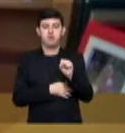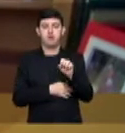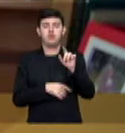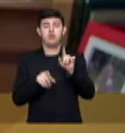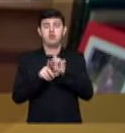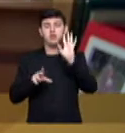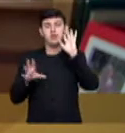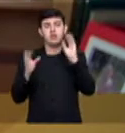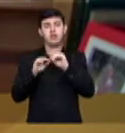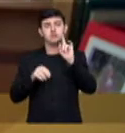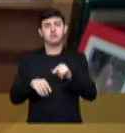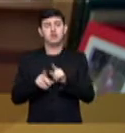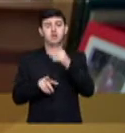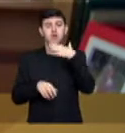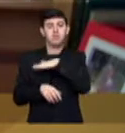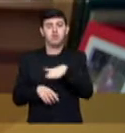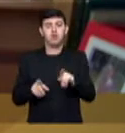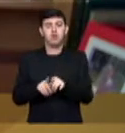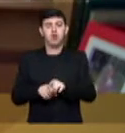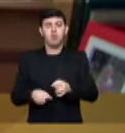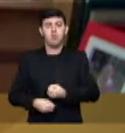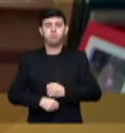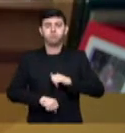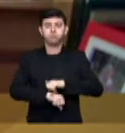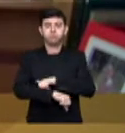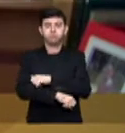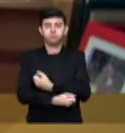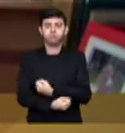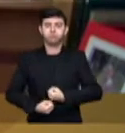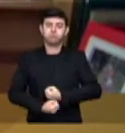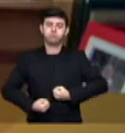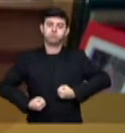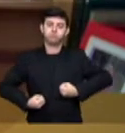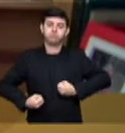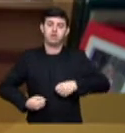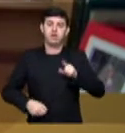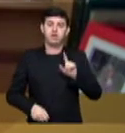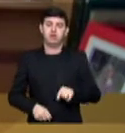a obesidade infantil como uma epidemia,